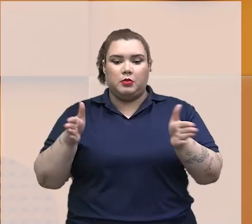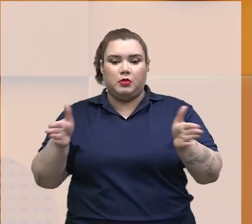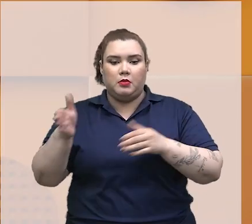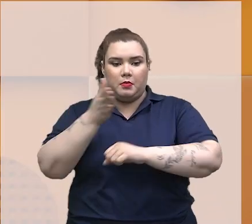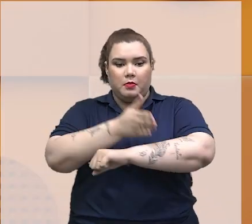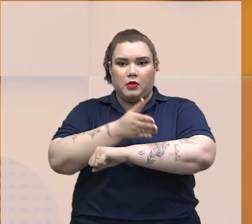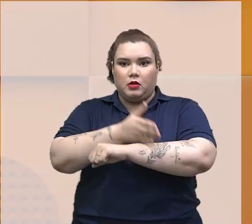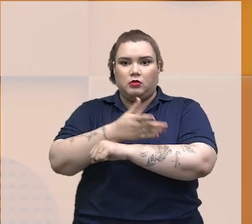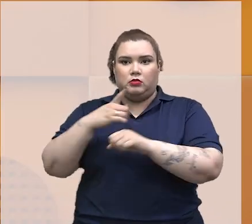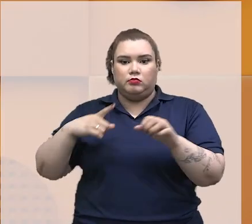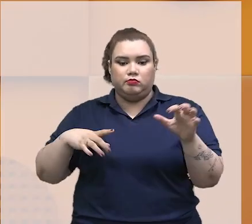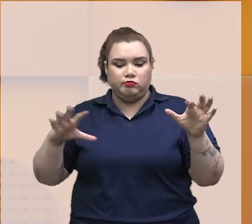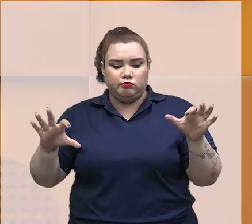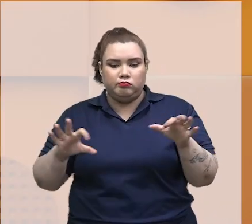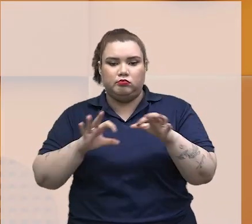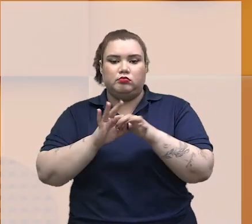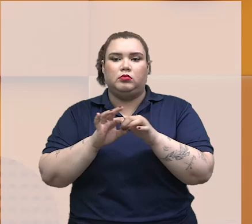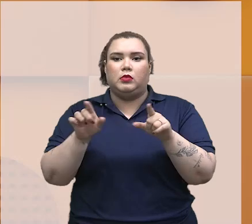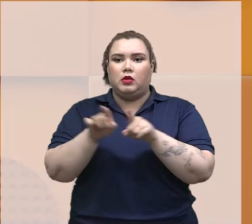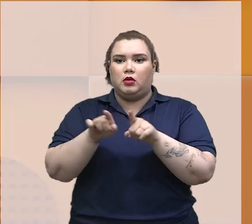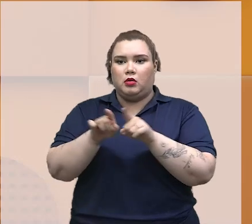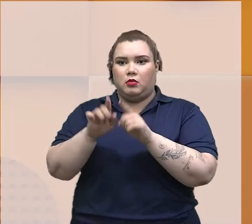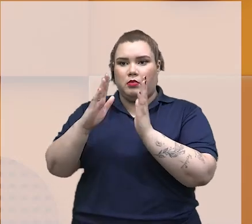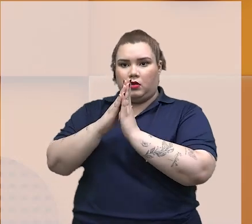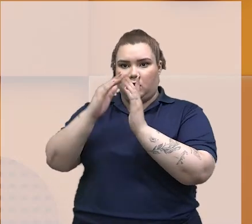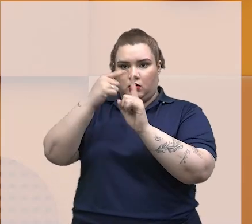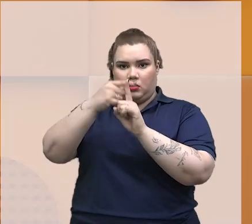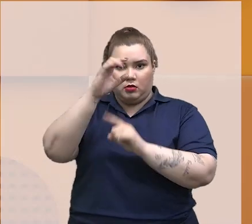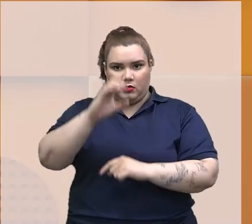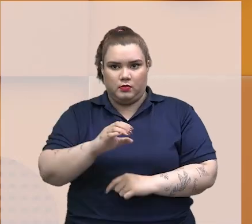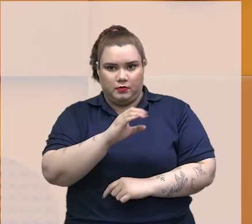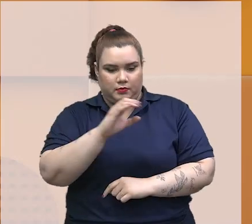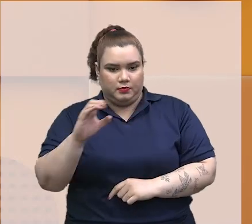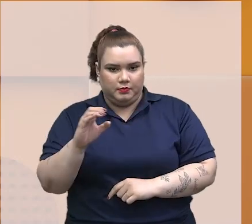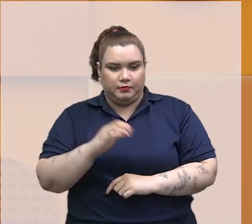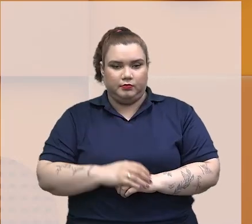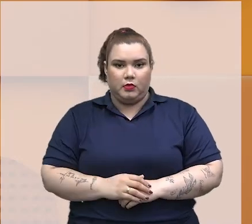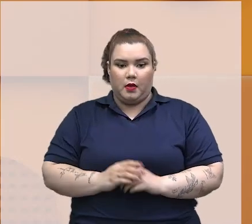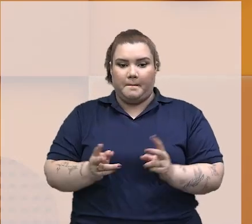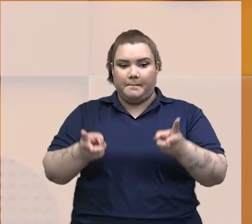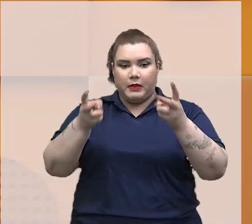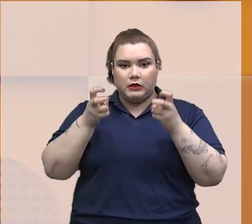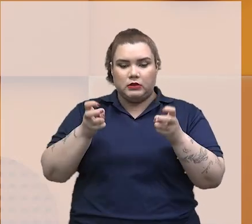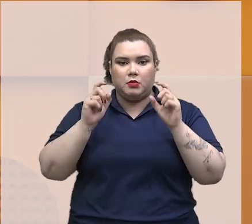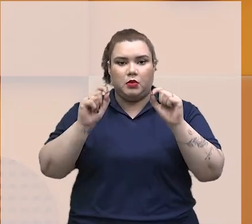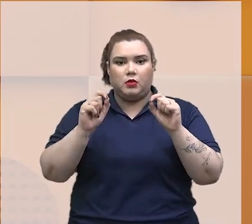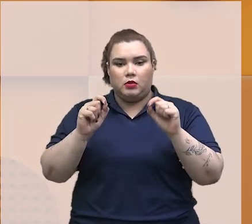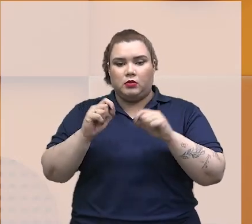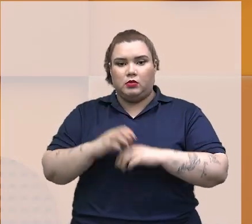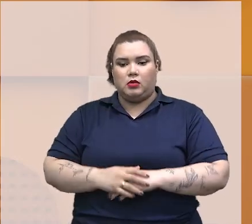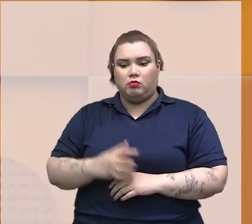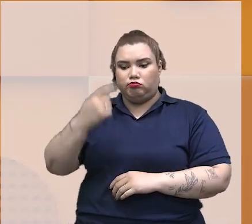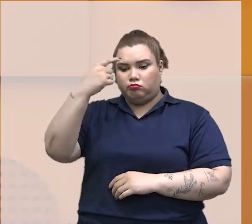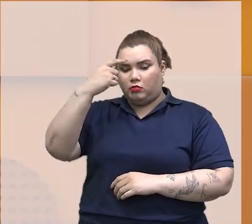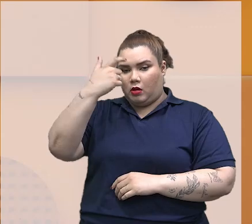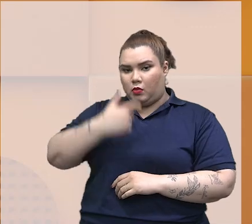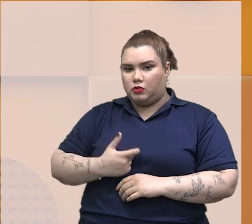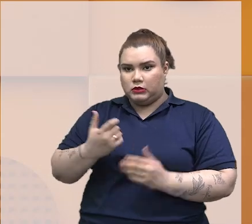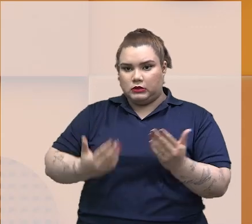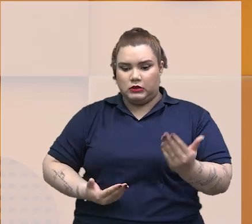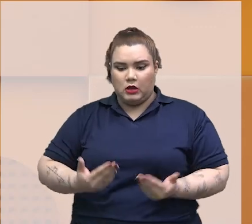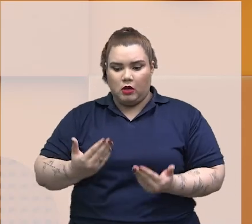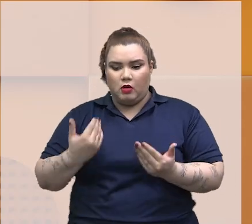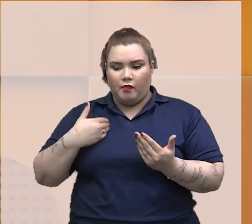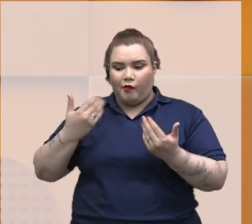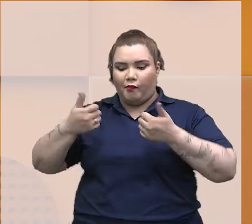essa associação também com a igreja. Então, observem, eu servo, estou preso à terra,